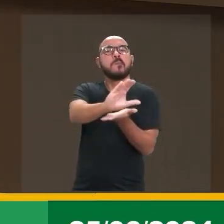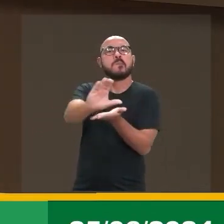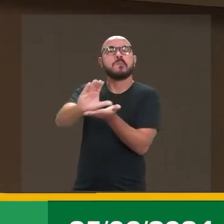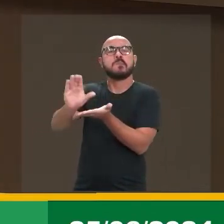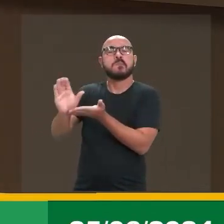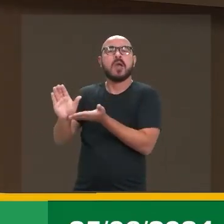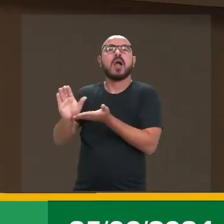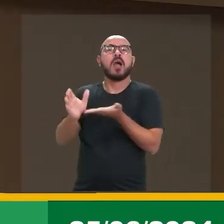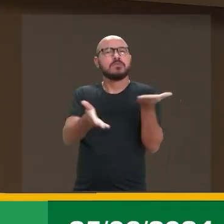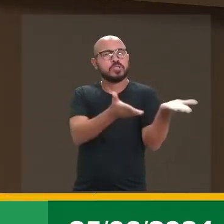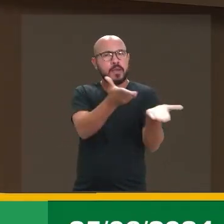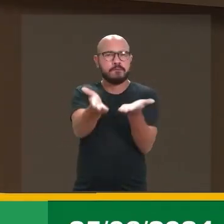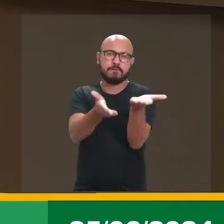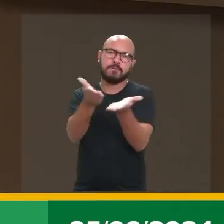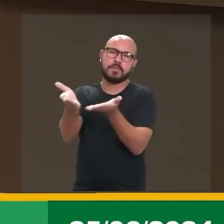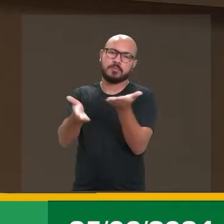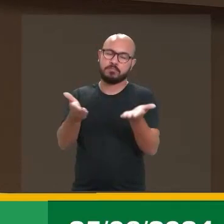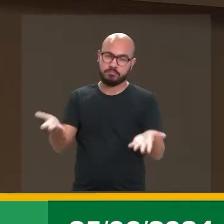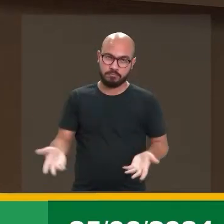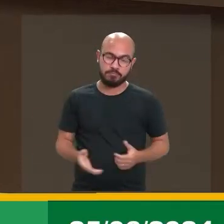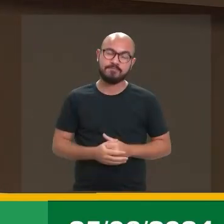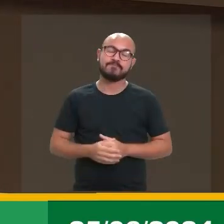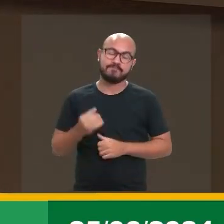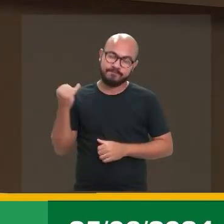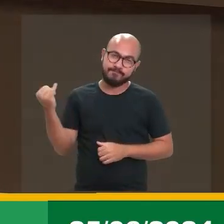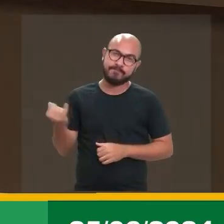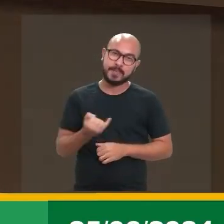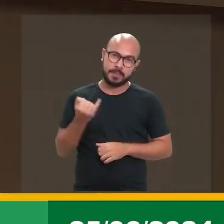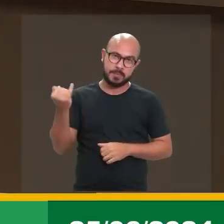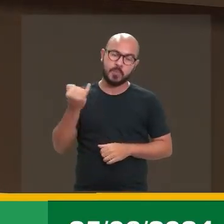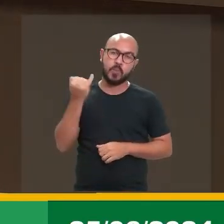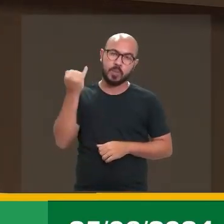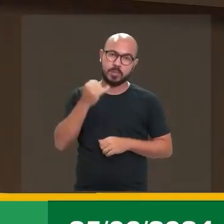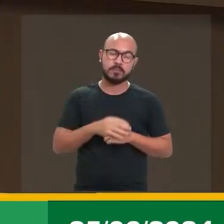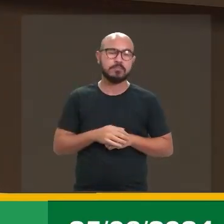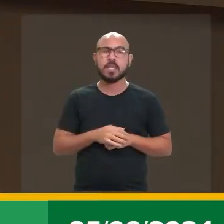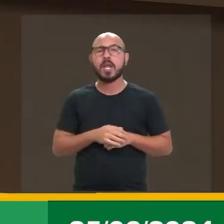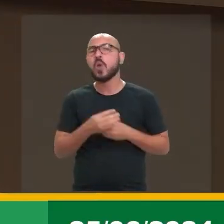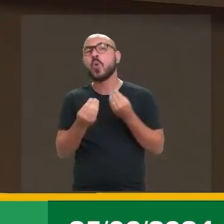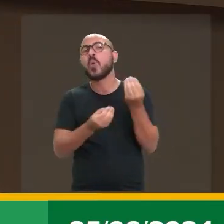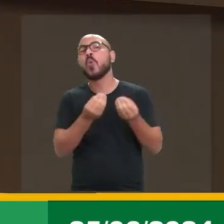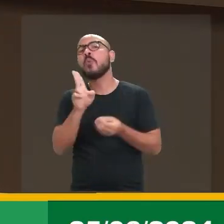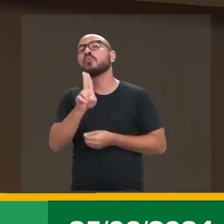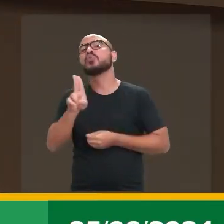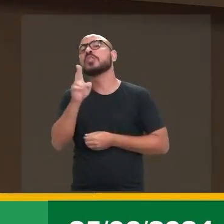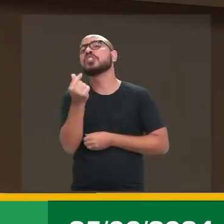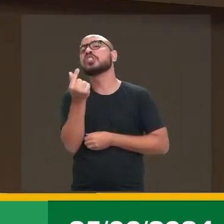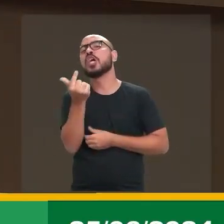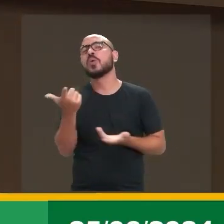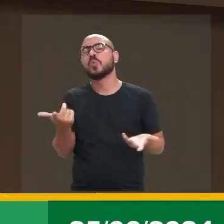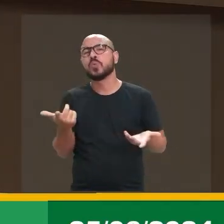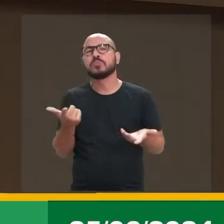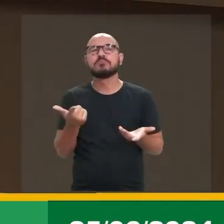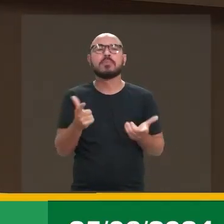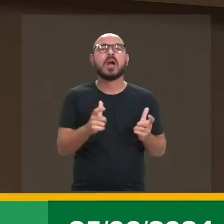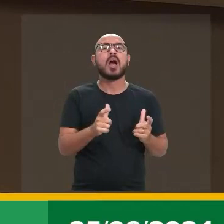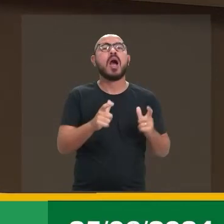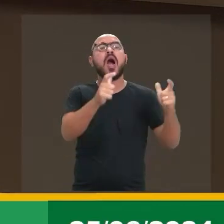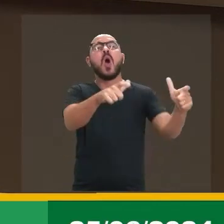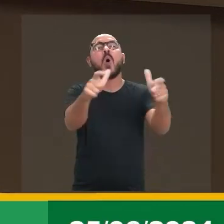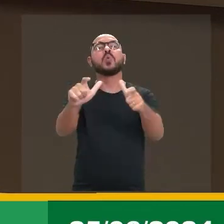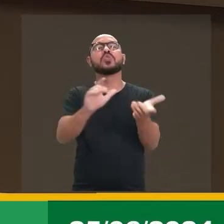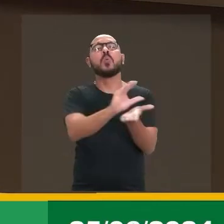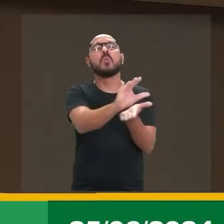deliberando aqui é de grande importância eh para onde será empregado deputada azeli estes recursos e nós